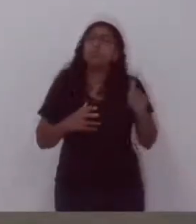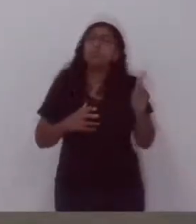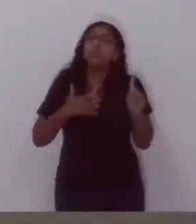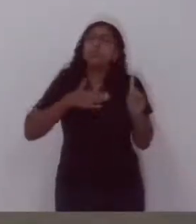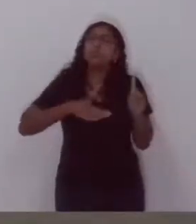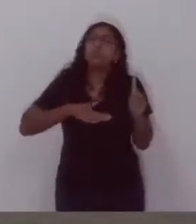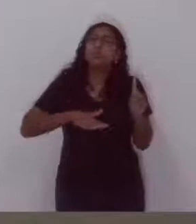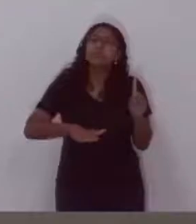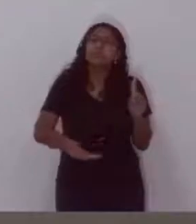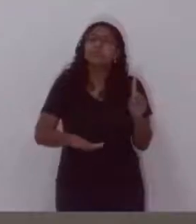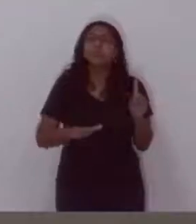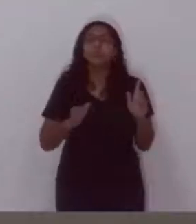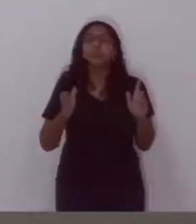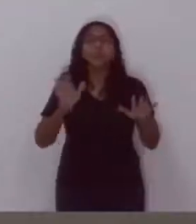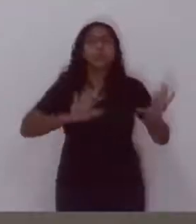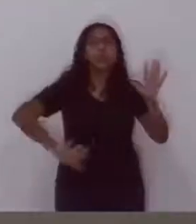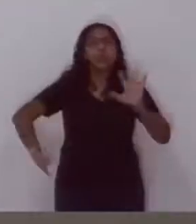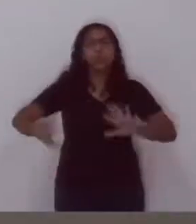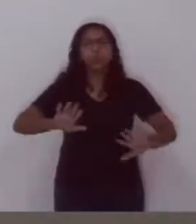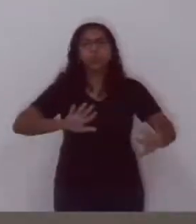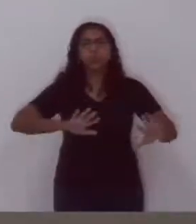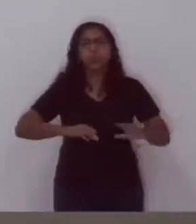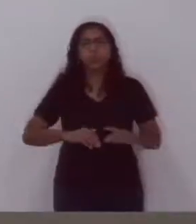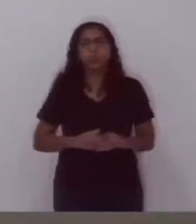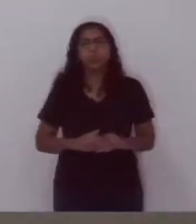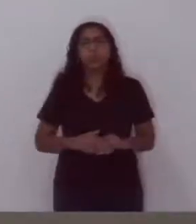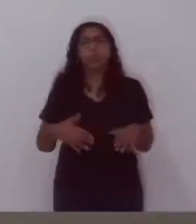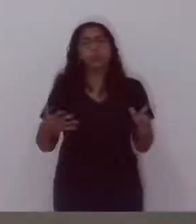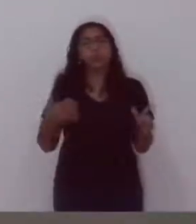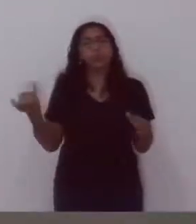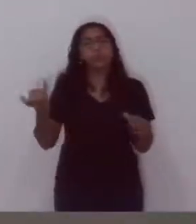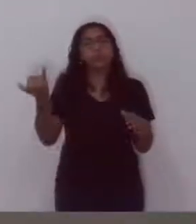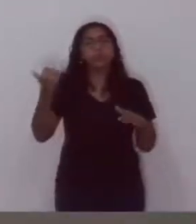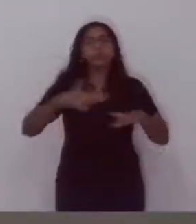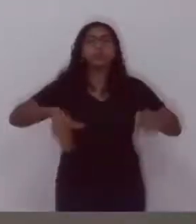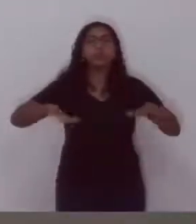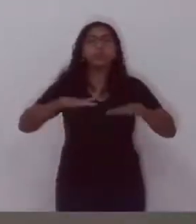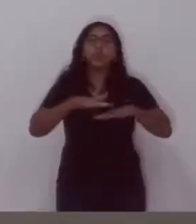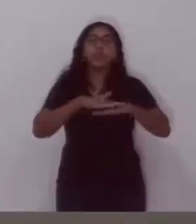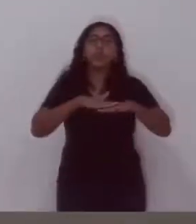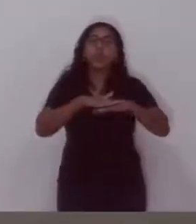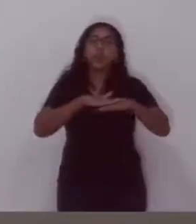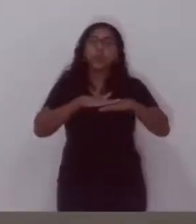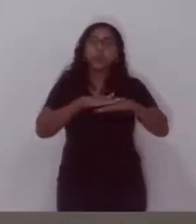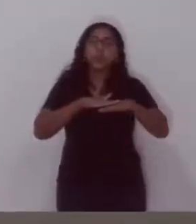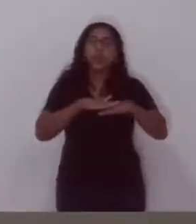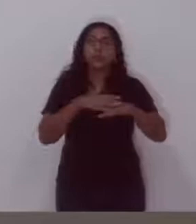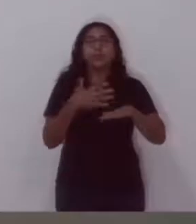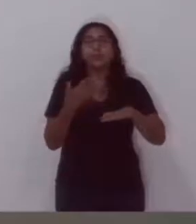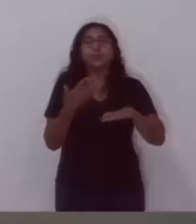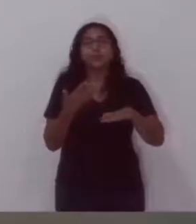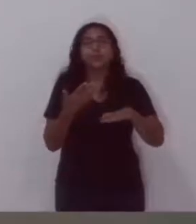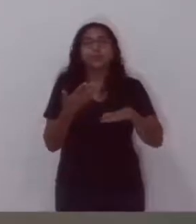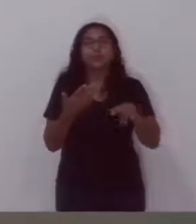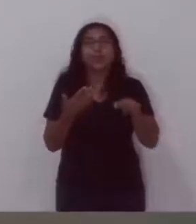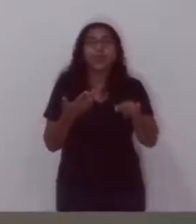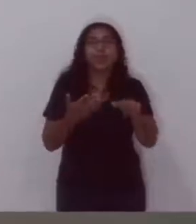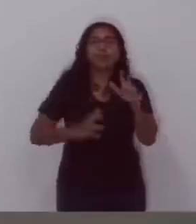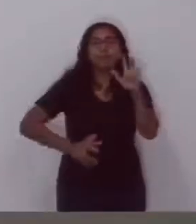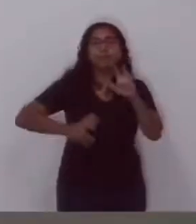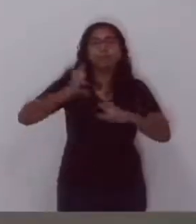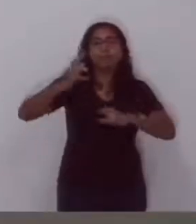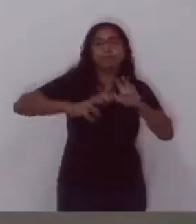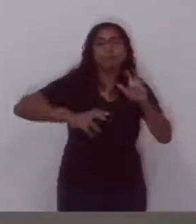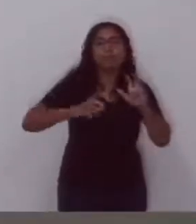Né? Então, eu acho que é muito importante nós termos esse diálogo. Contra o desequilíbrio, propor, como eu disse, a